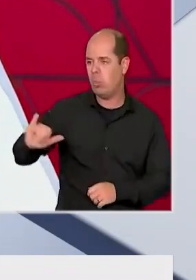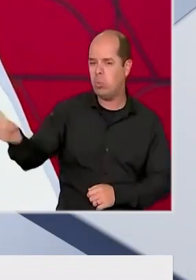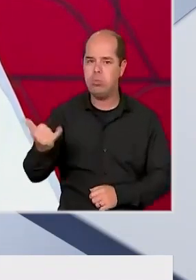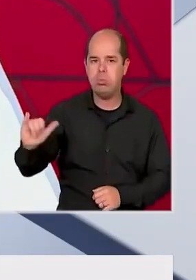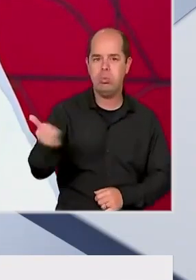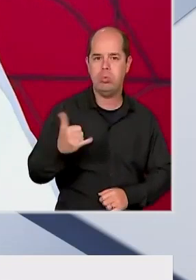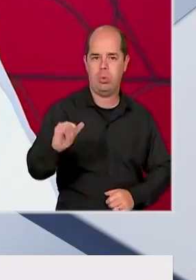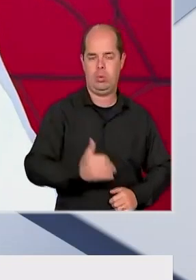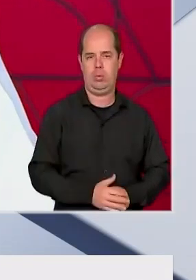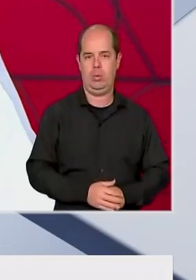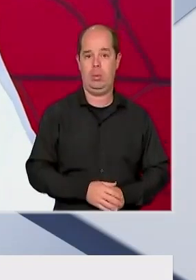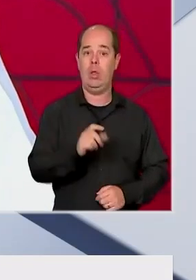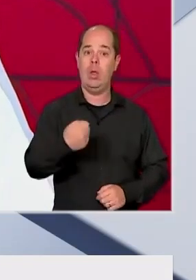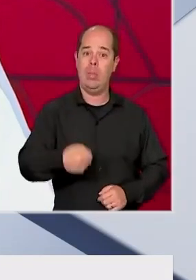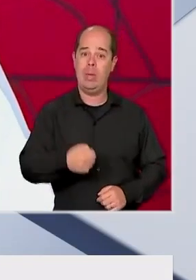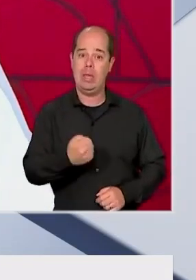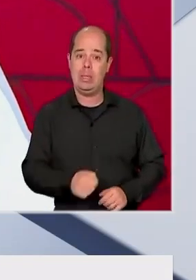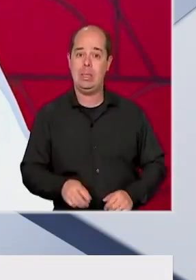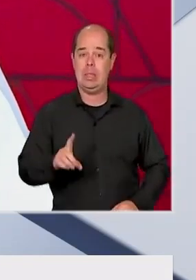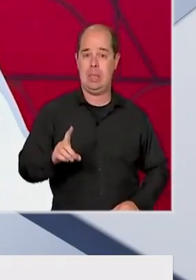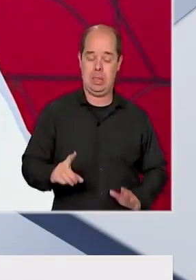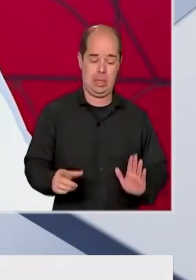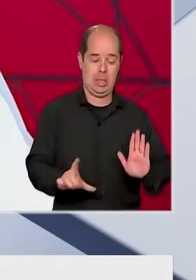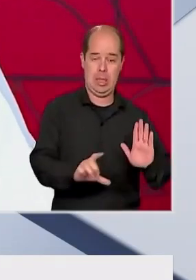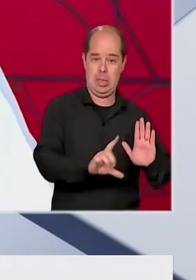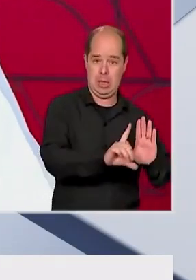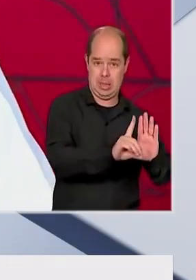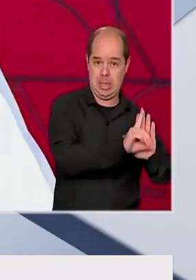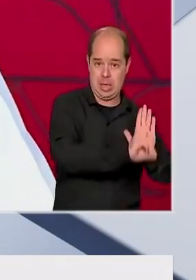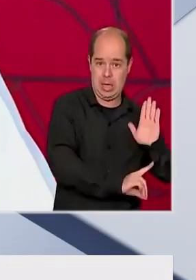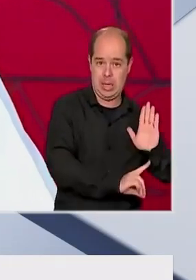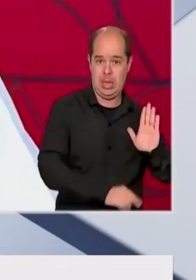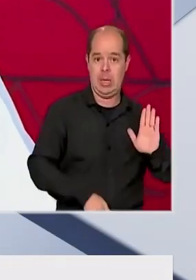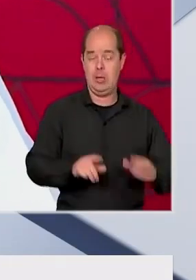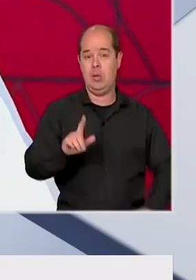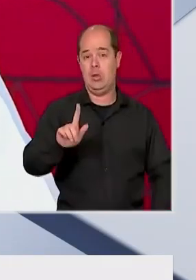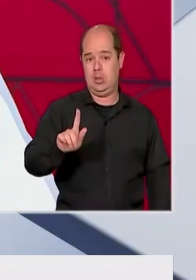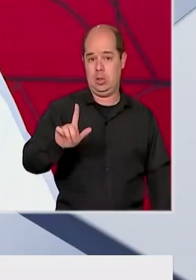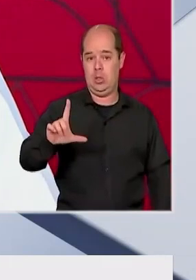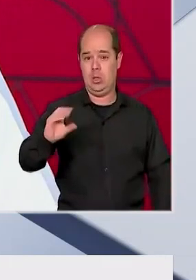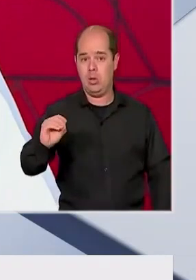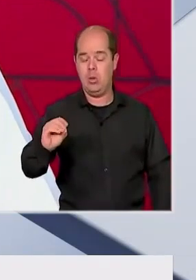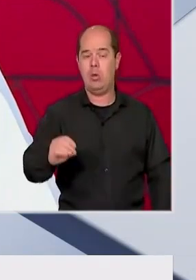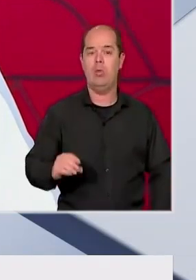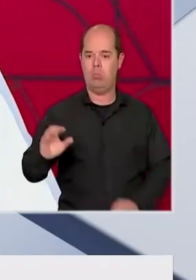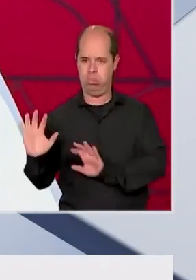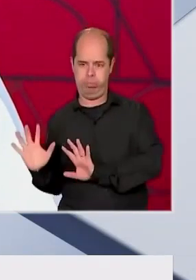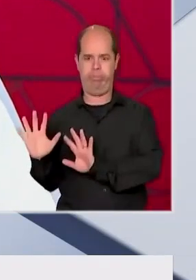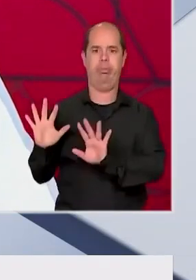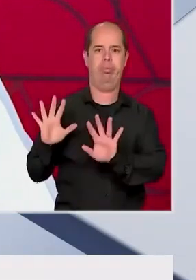segundo o Ministro Flávio Dino foram discutidas por por meses inclusive com membros das Forças Armadas e que agora Traz essa